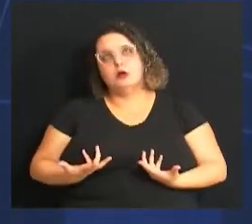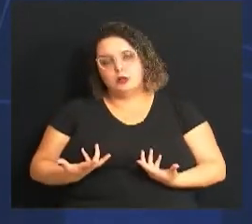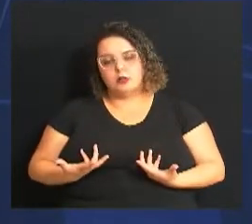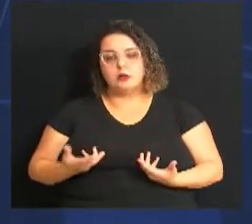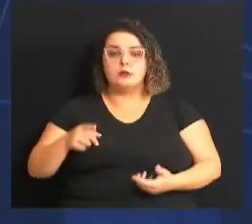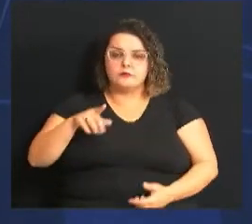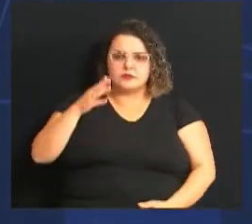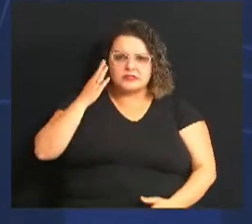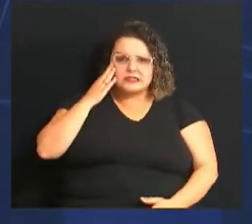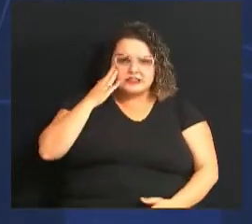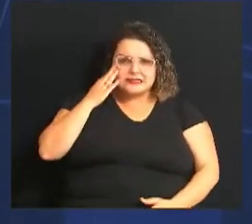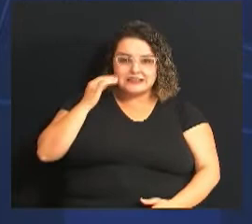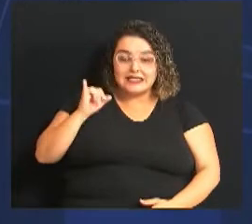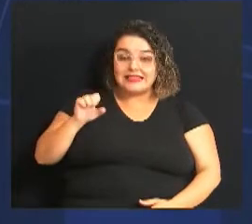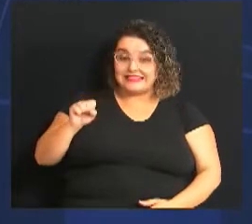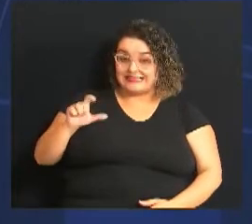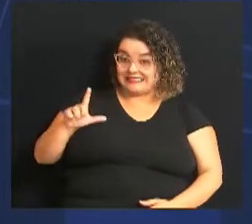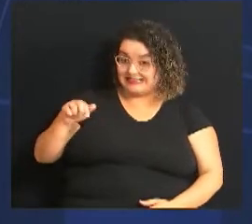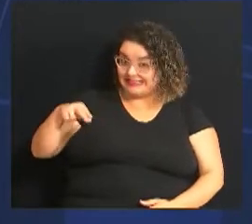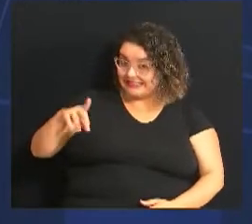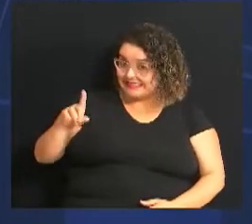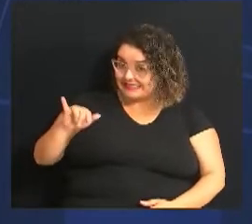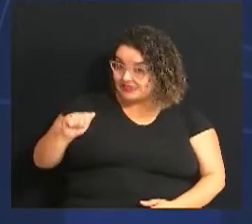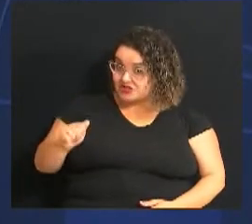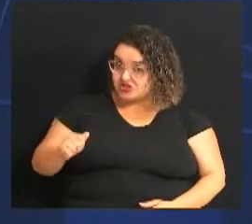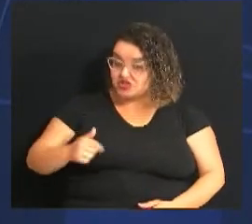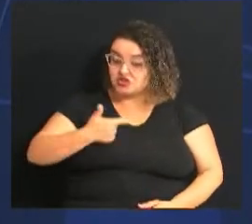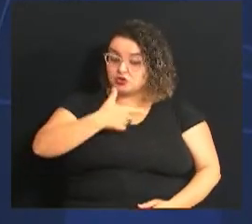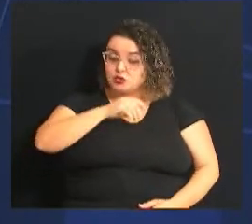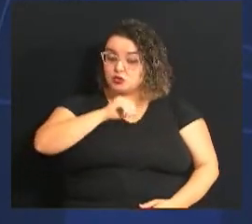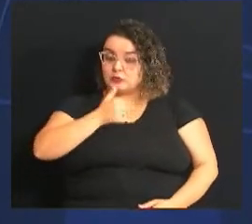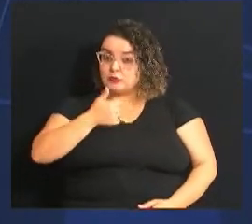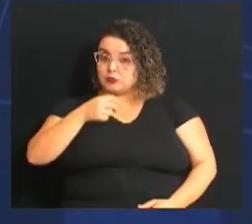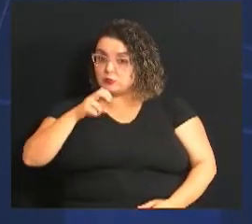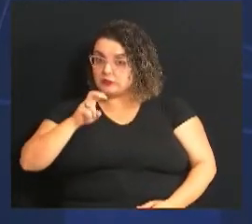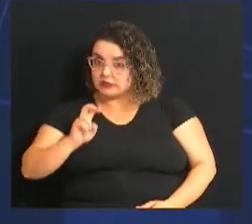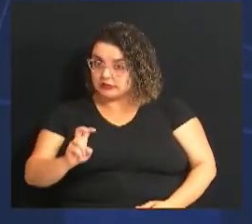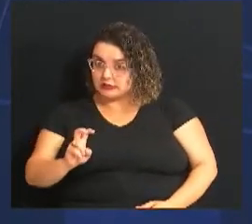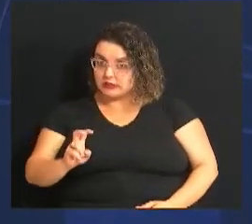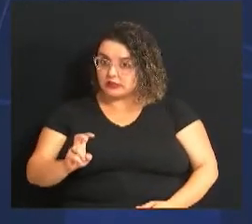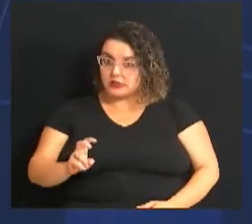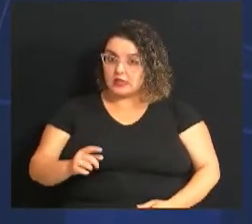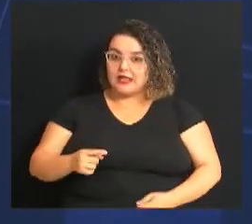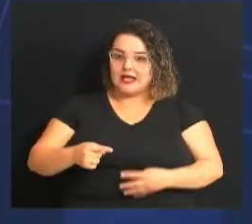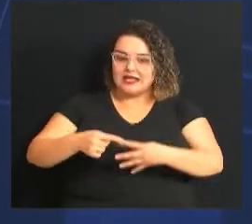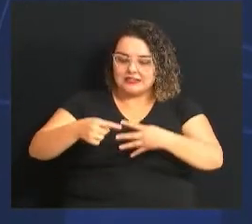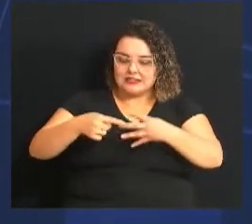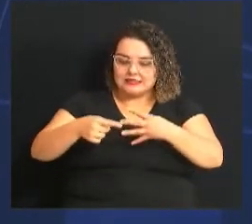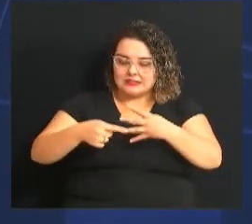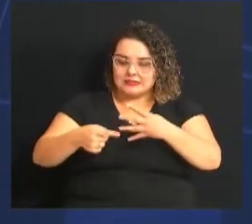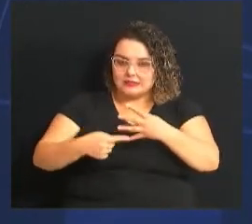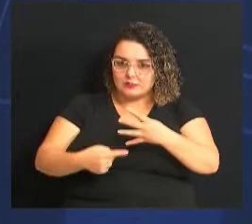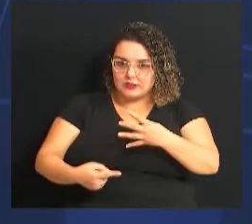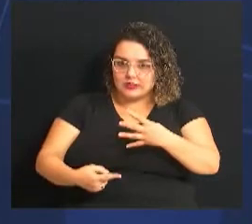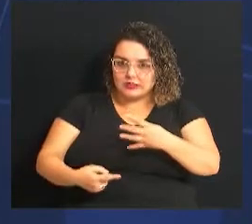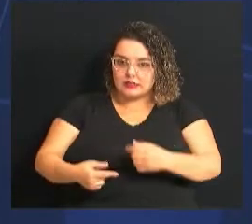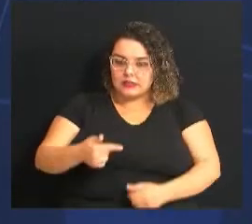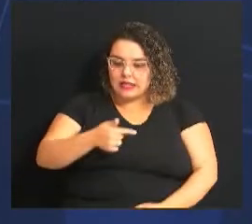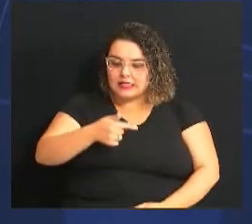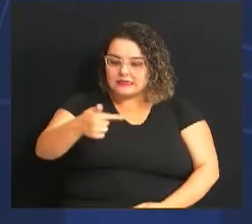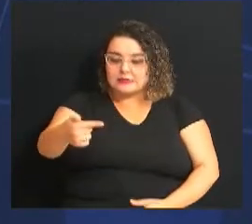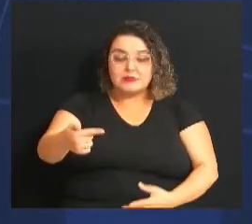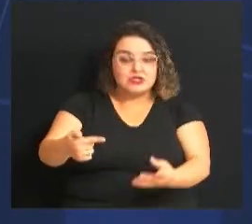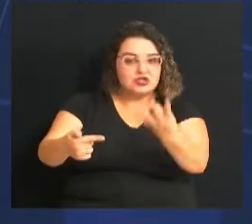na Islândia, desde 2015, a semana de 4 dias foi adotada e com carga horária reduzida,